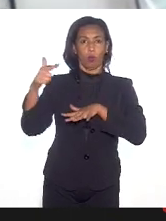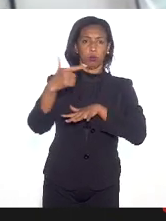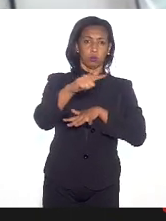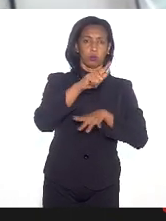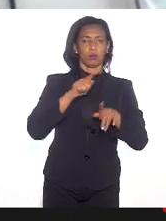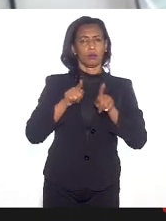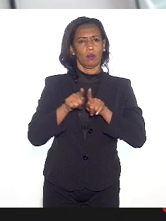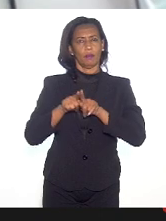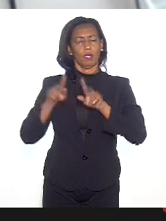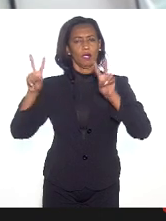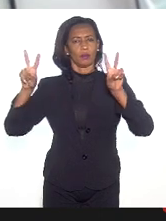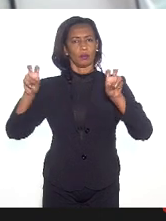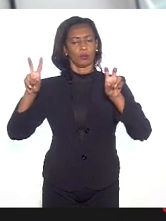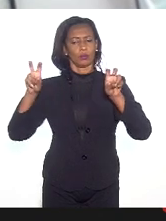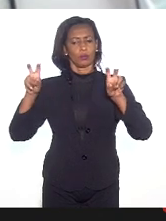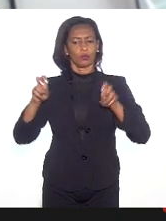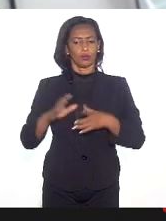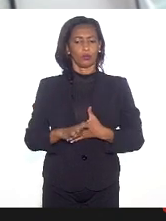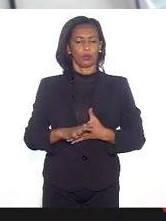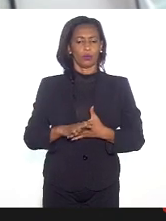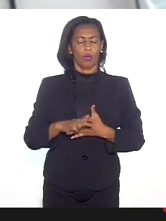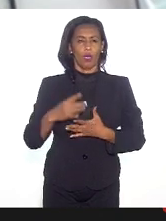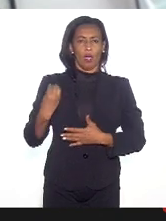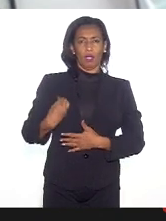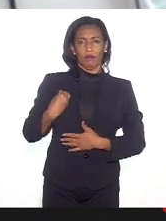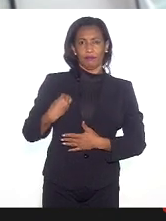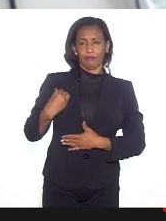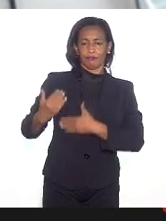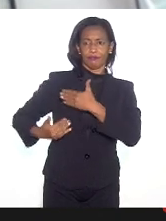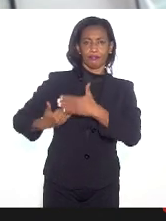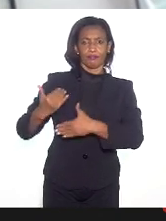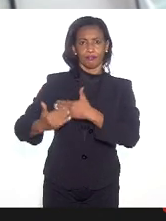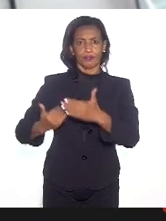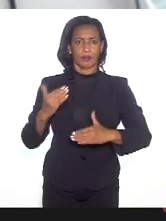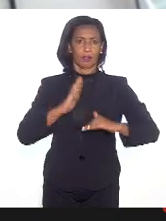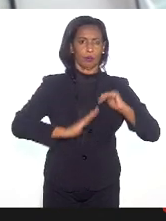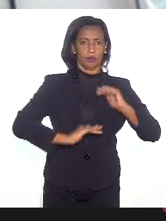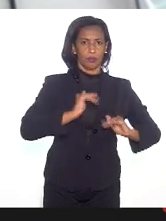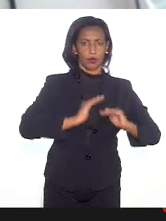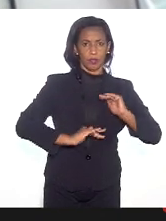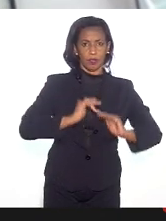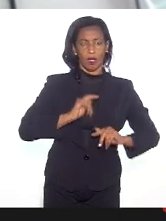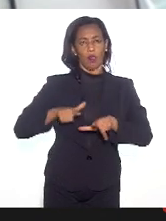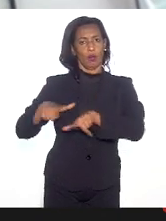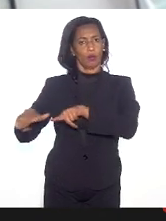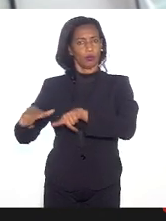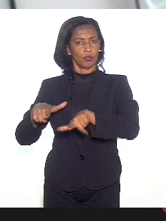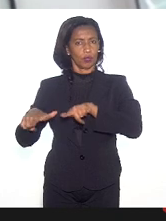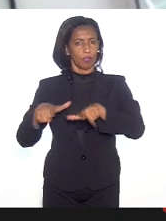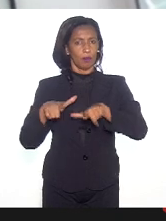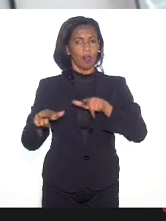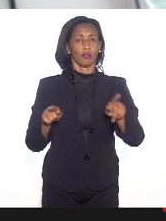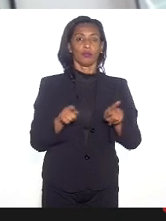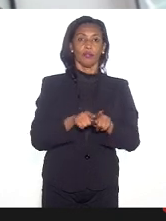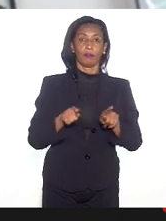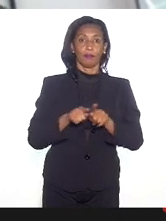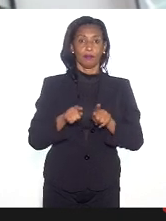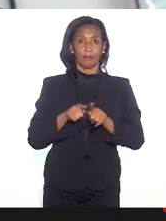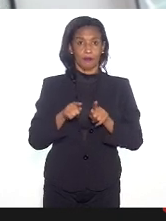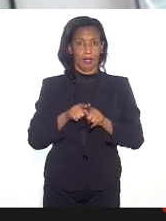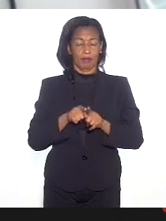questões referentes às carreiras, ao trabalho dos servidores militares,